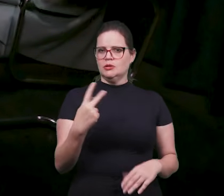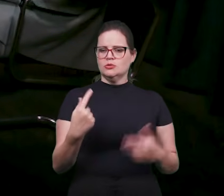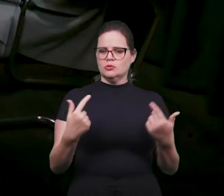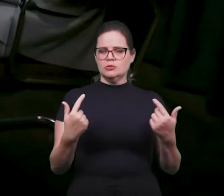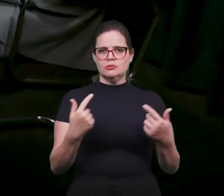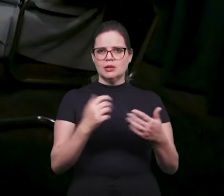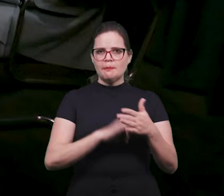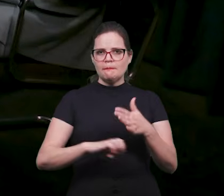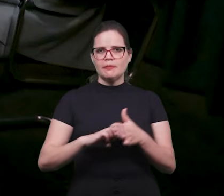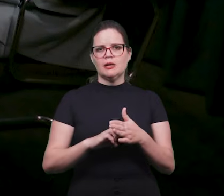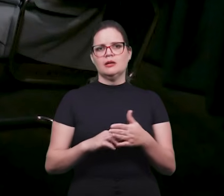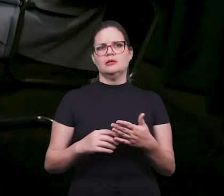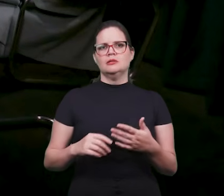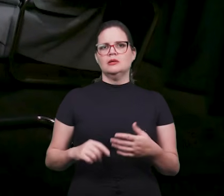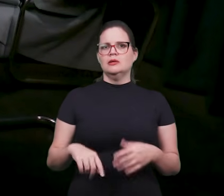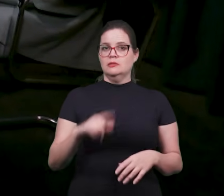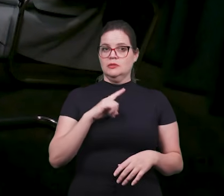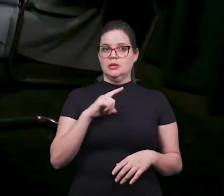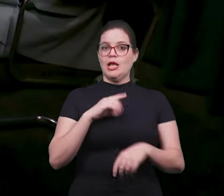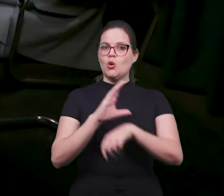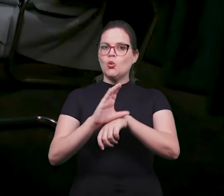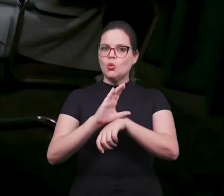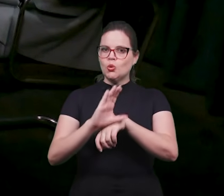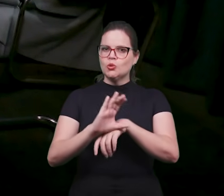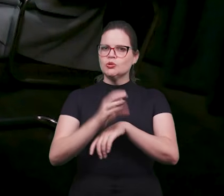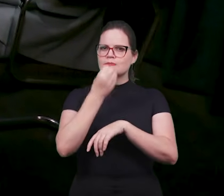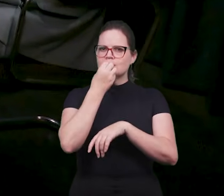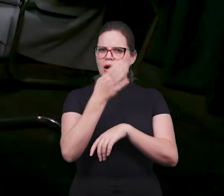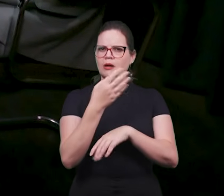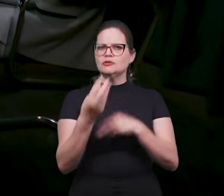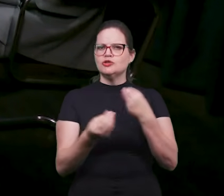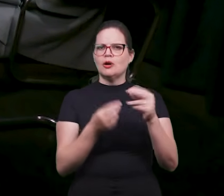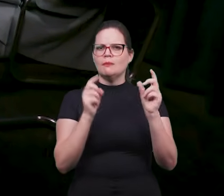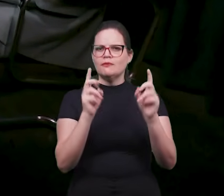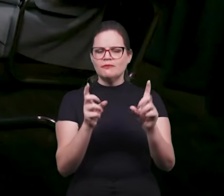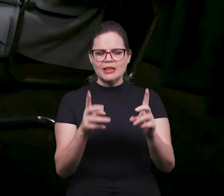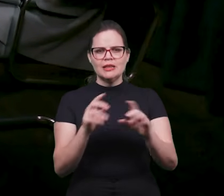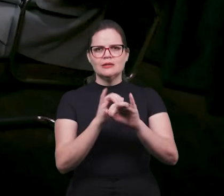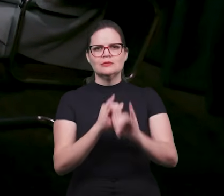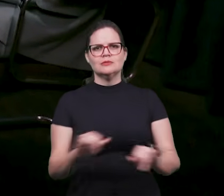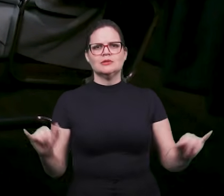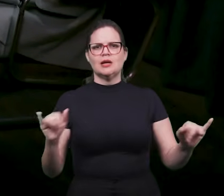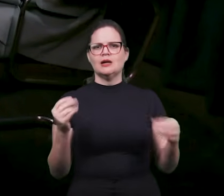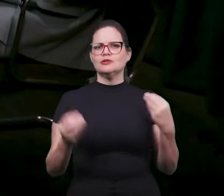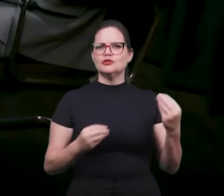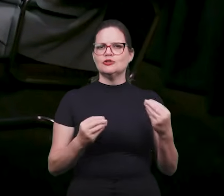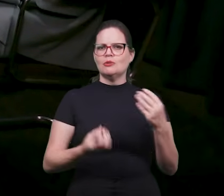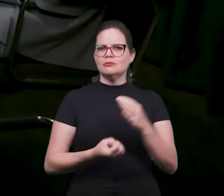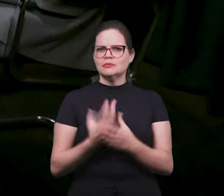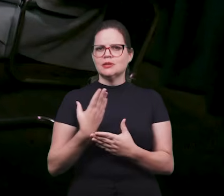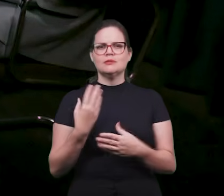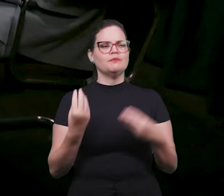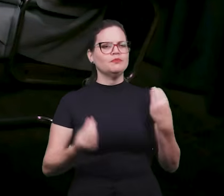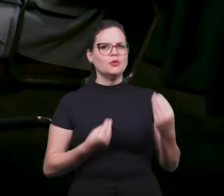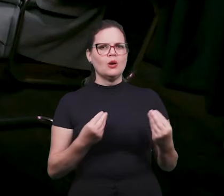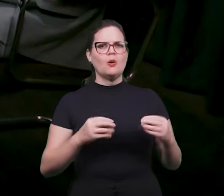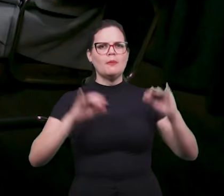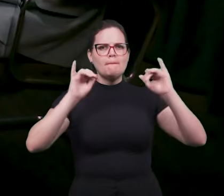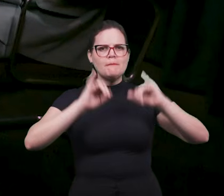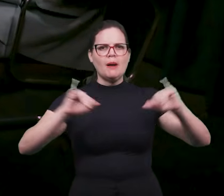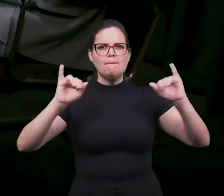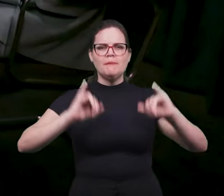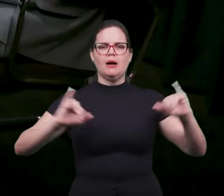seu negócio. Isso, você tem cursos ali de especialização, né? De como vender, de como anunciar, de como produzir, de como